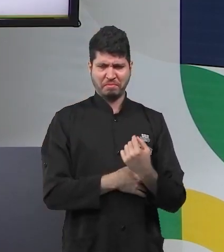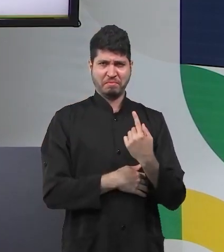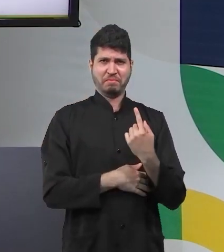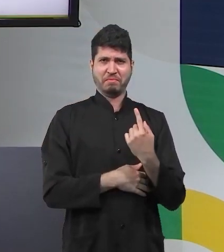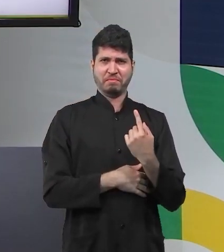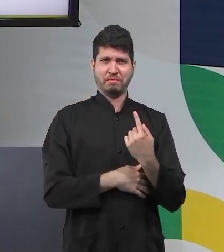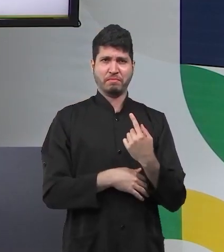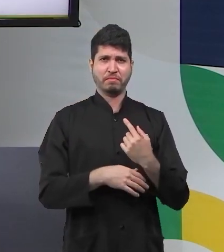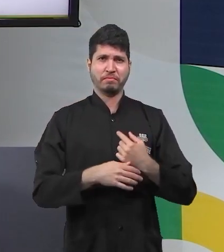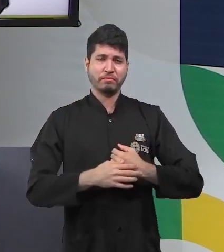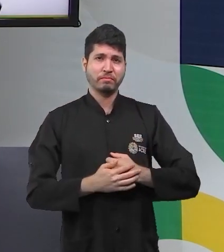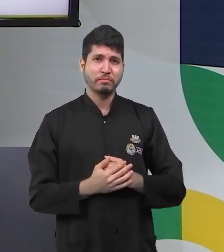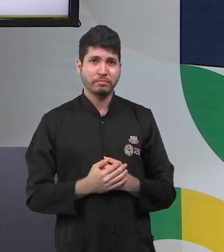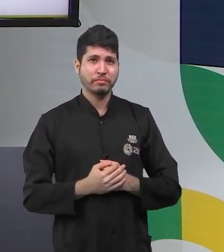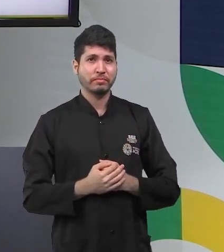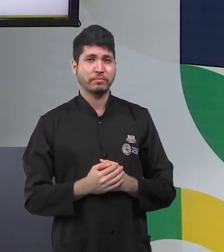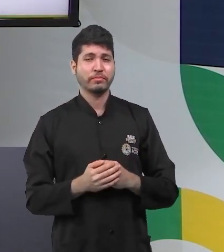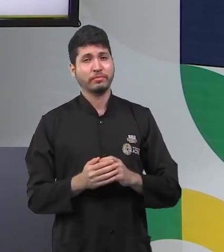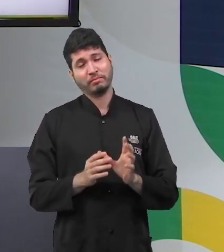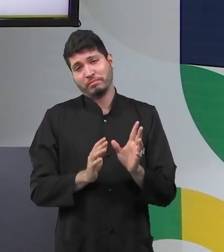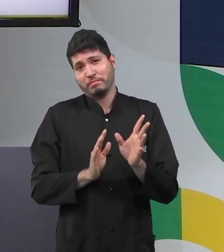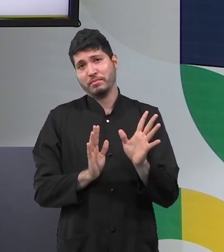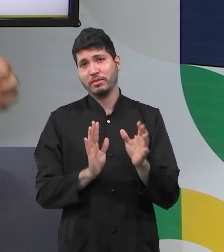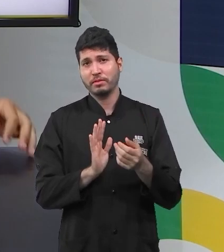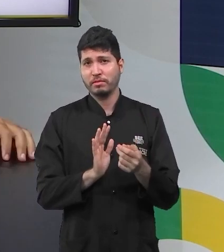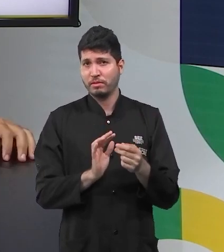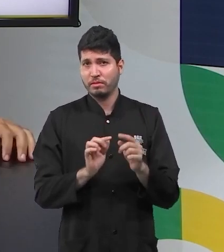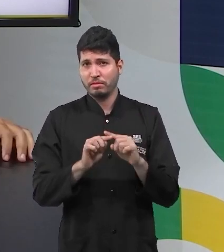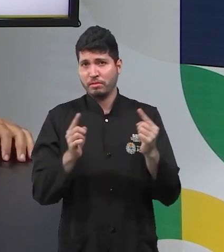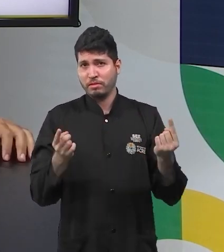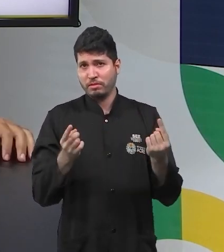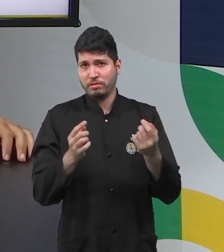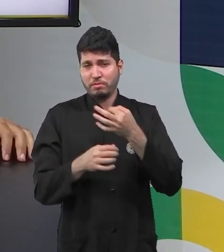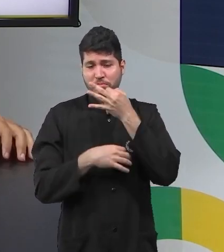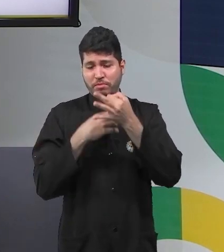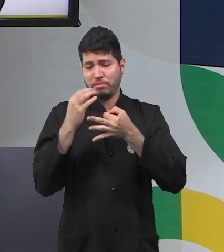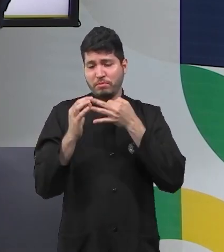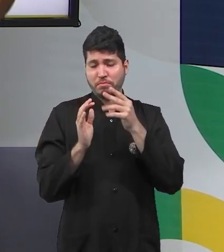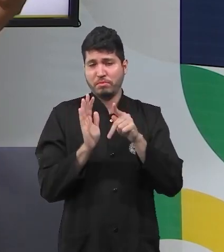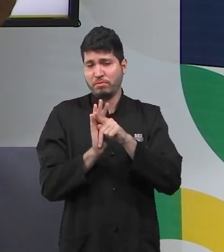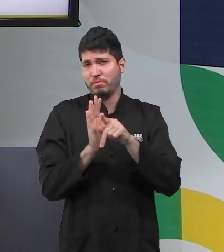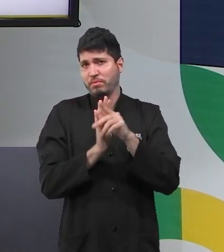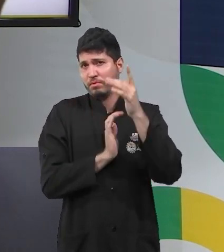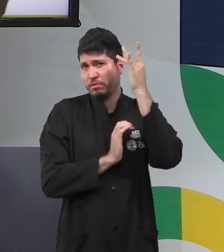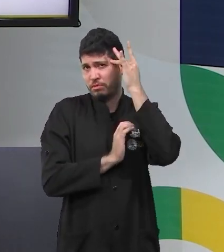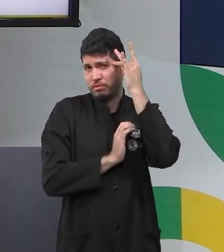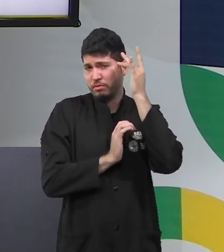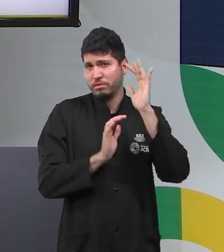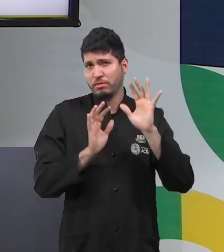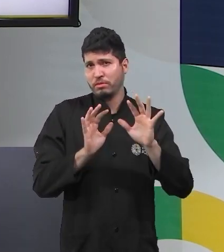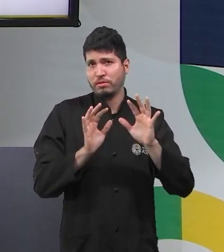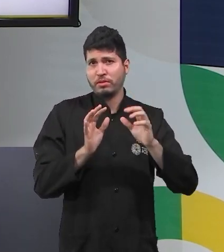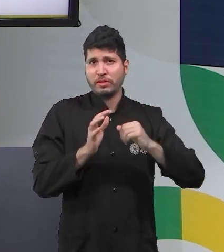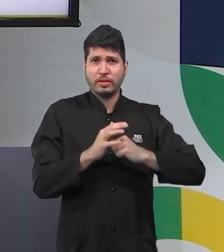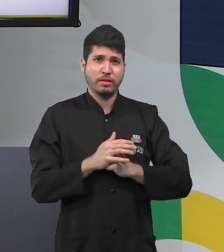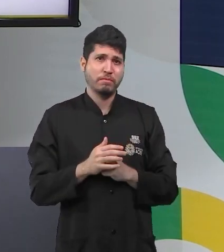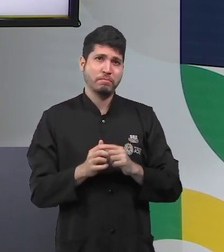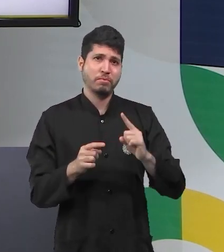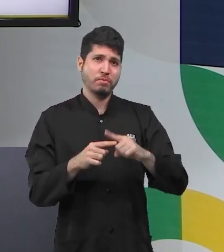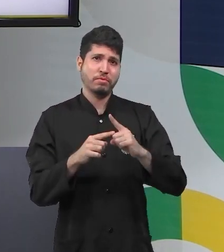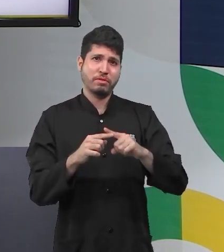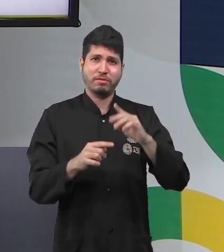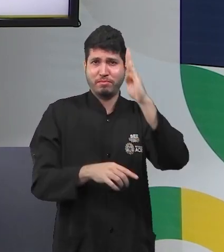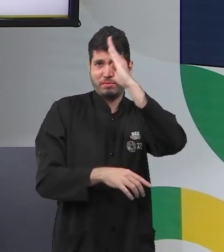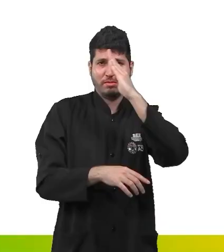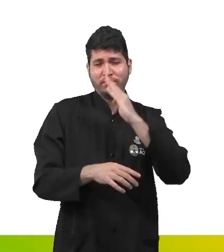melhore a sua concepção acerca da cultura e acerca da identidade que faz o povo brasileiro ser multicultural.